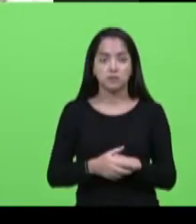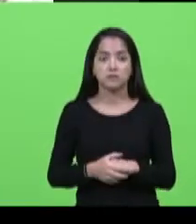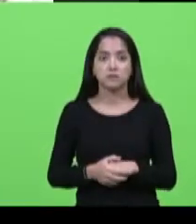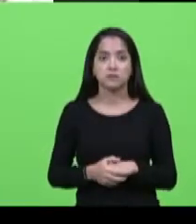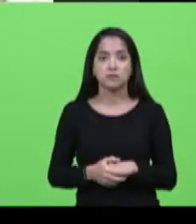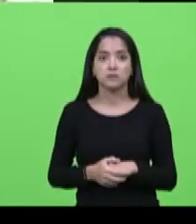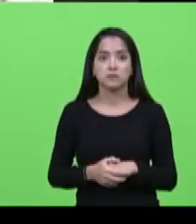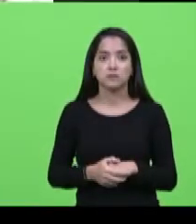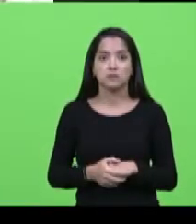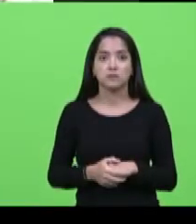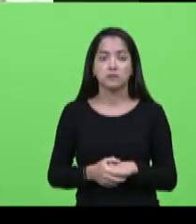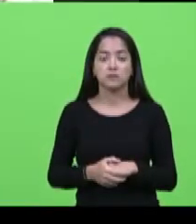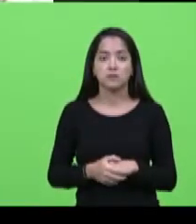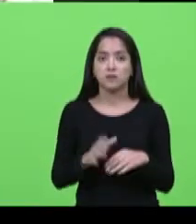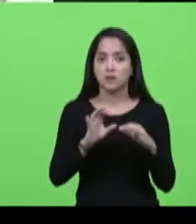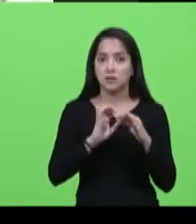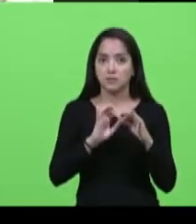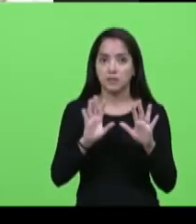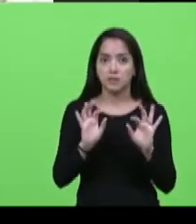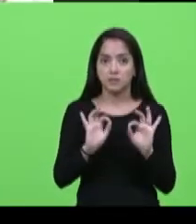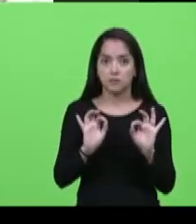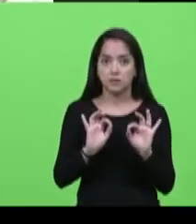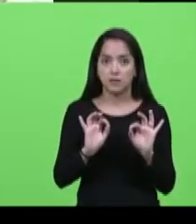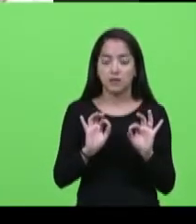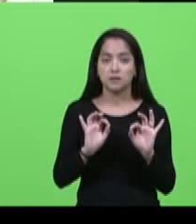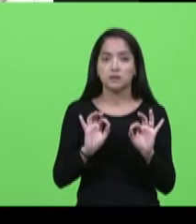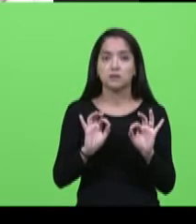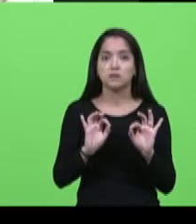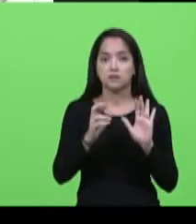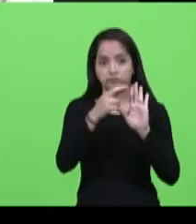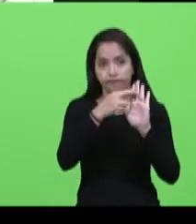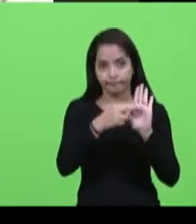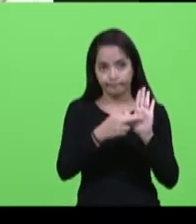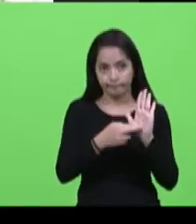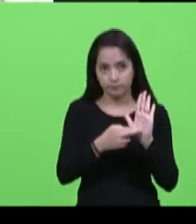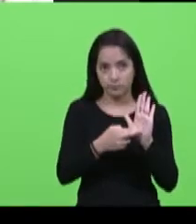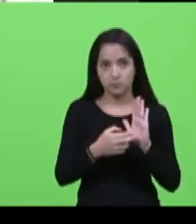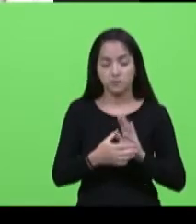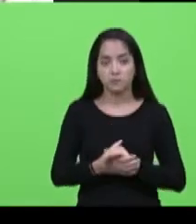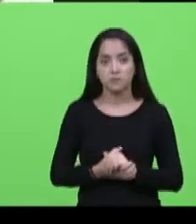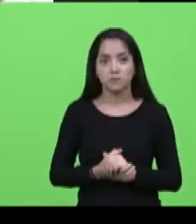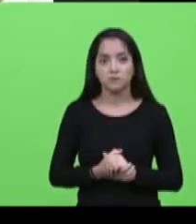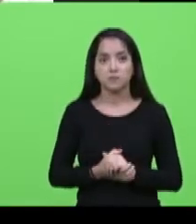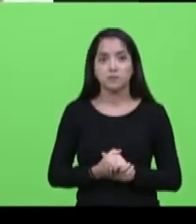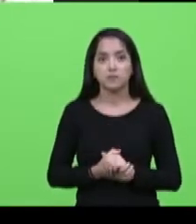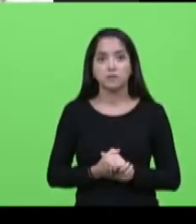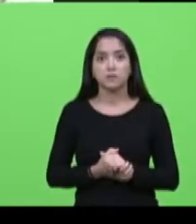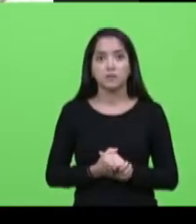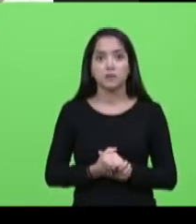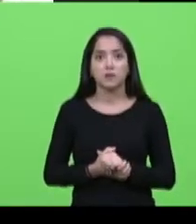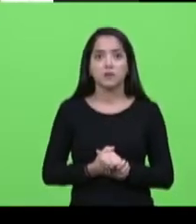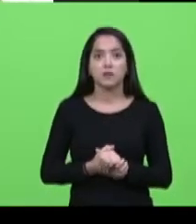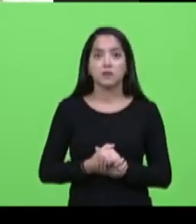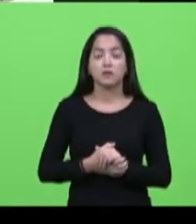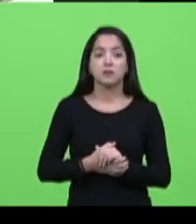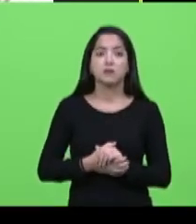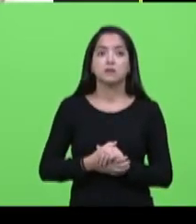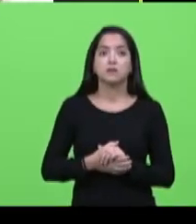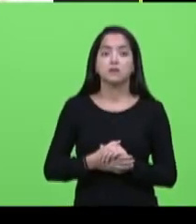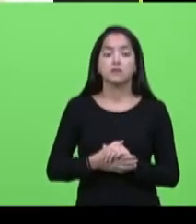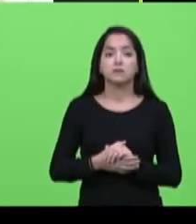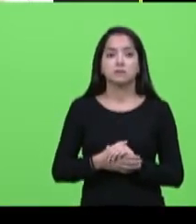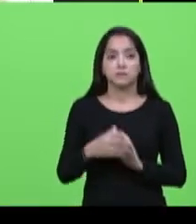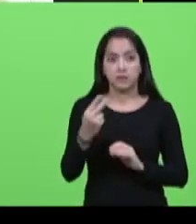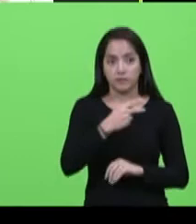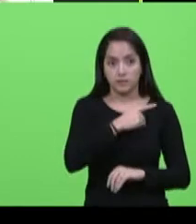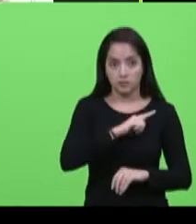Não estamos deliberando, é perfeitamente regimental. Então, senhor deputado, a vice-governadora fez, eu vi falando,